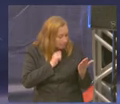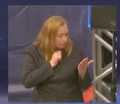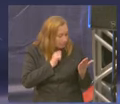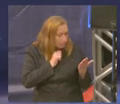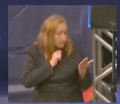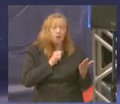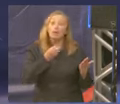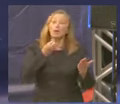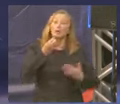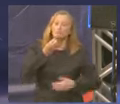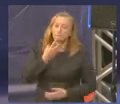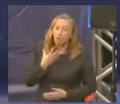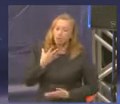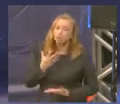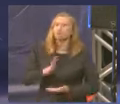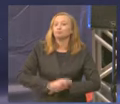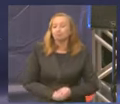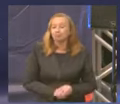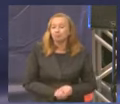Bom,